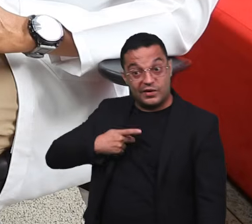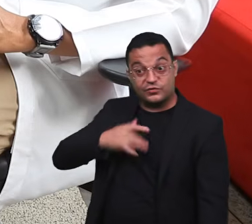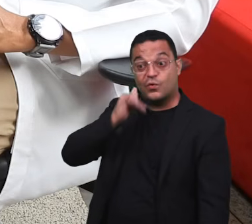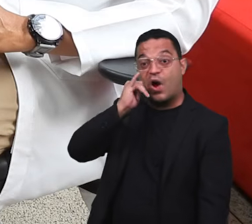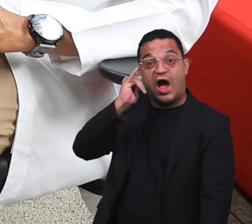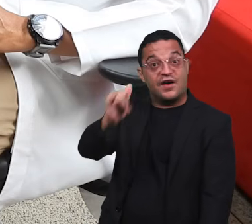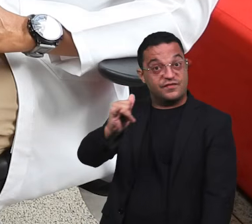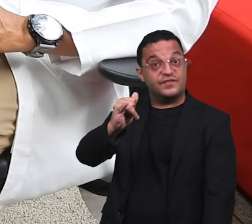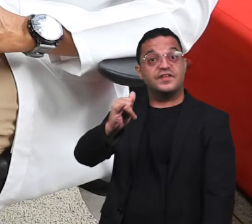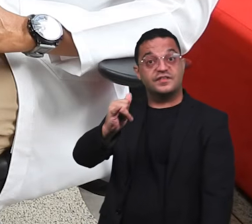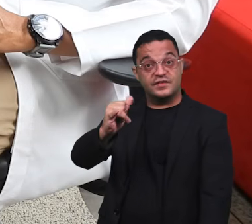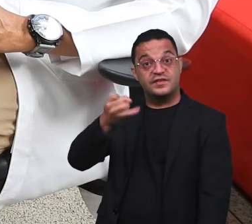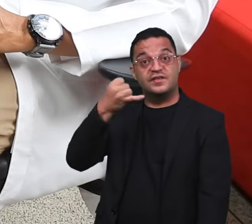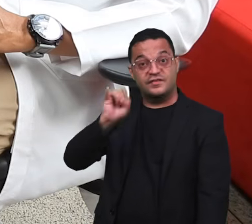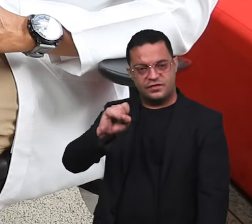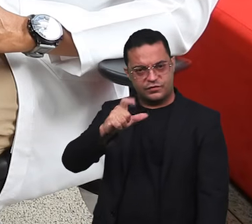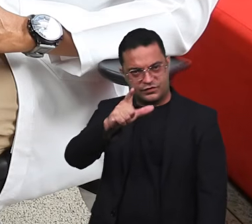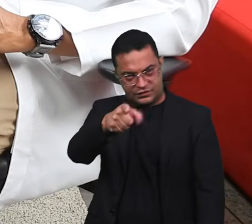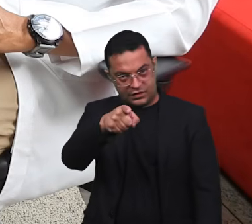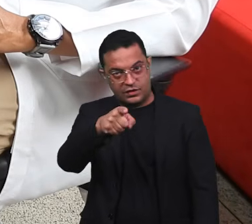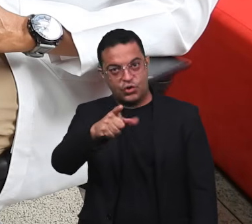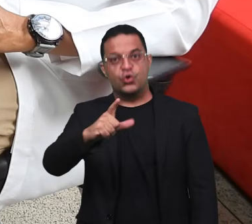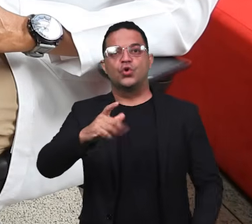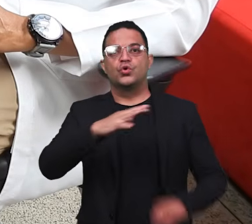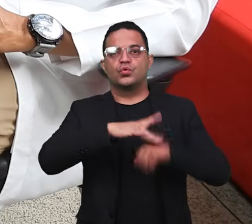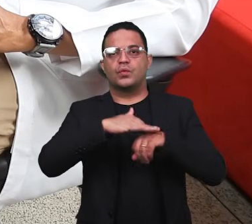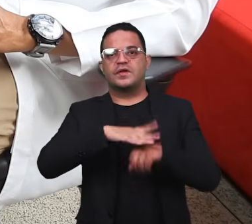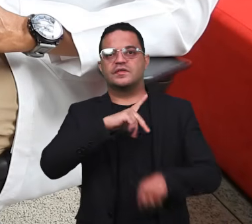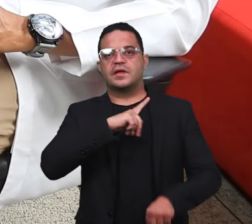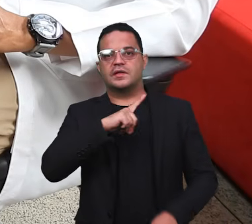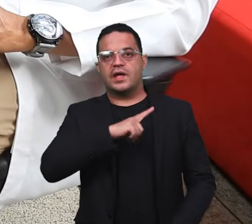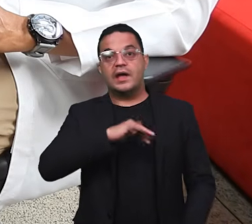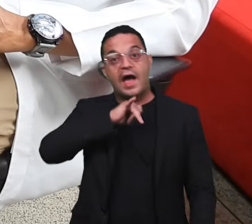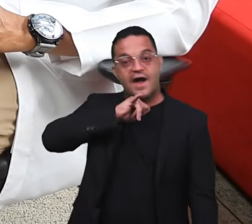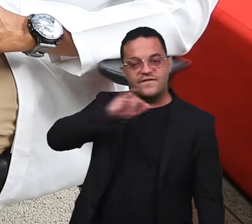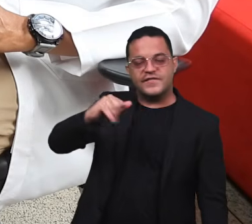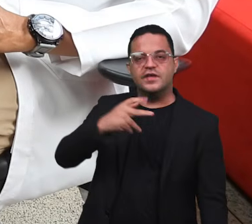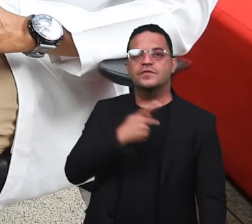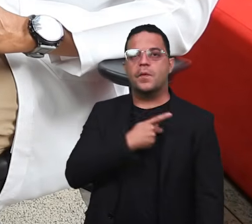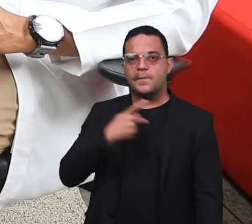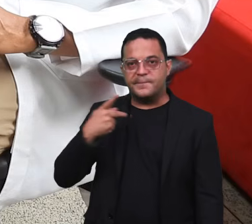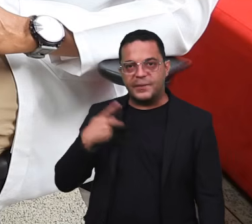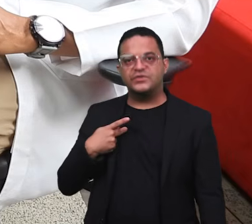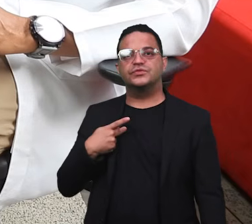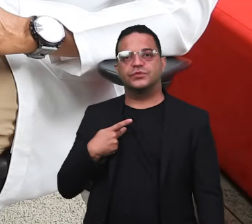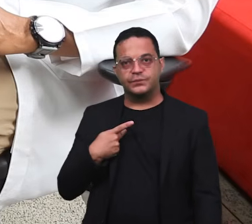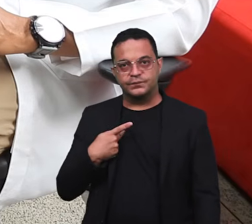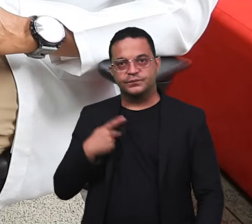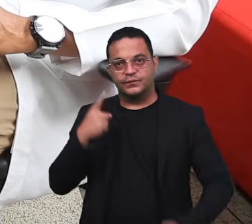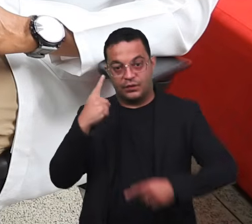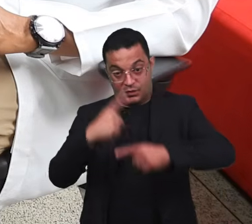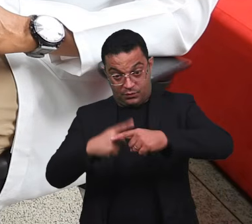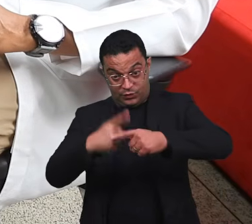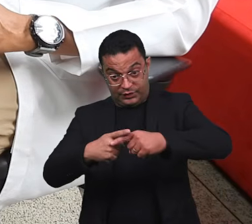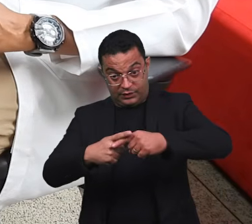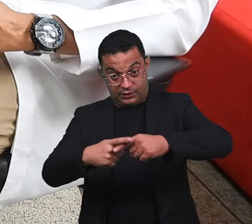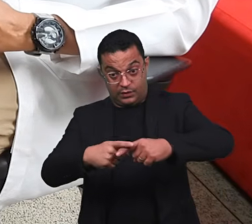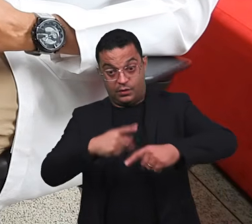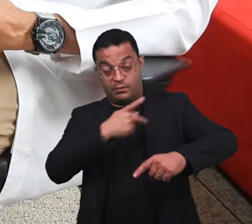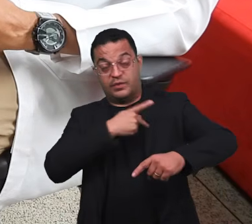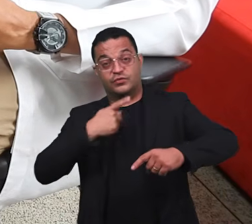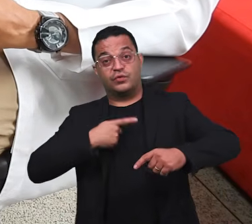que saber que você traz uma comorbidade, que você leva um medicamento, né? Porque os pastores